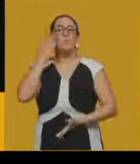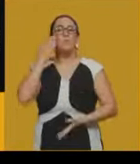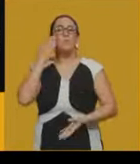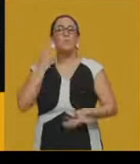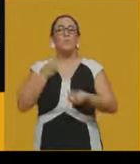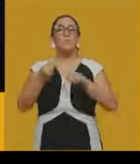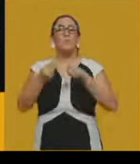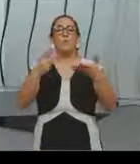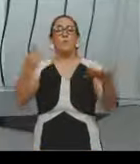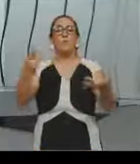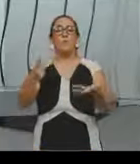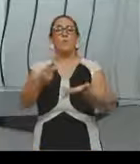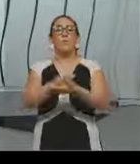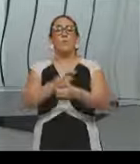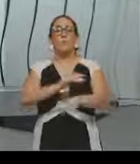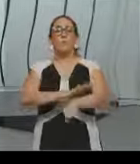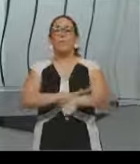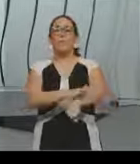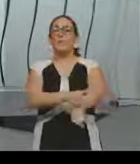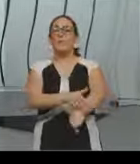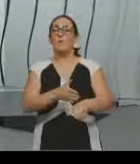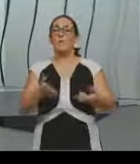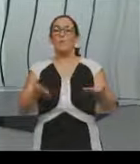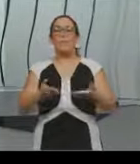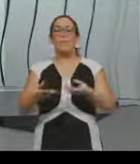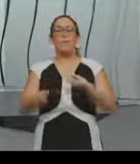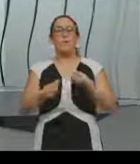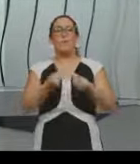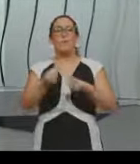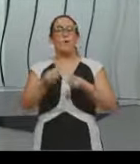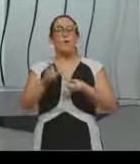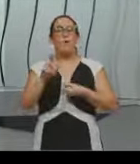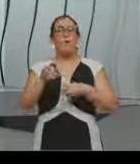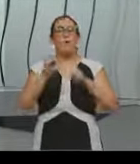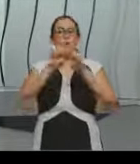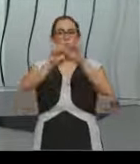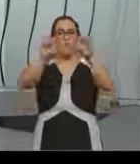questão do racismo hoje, como que ele se estrutura, né?